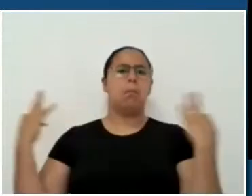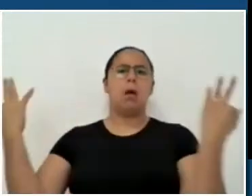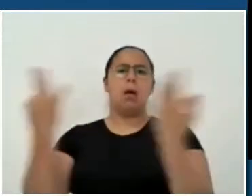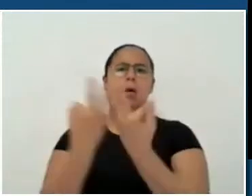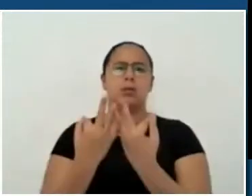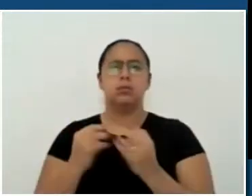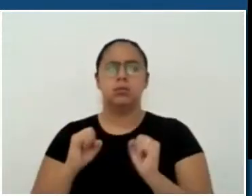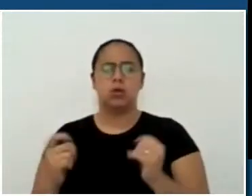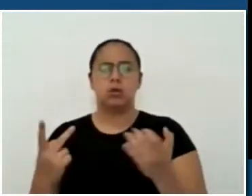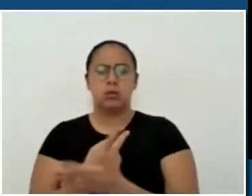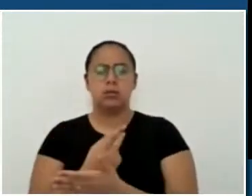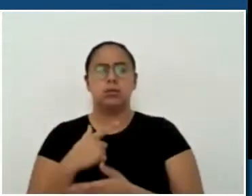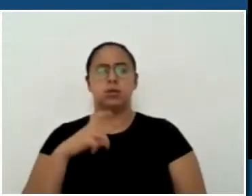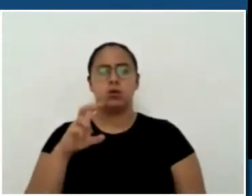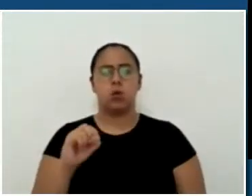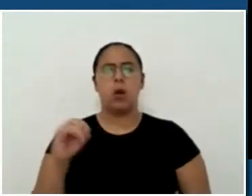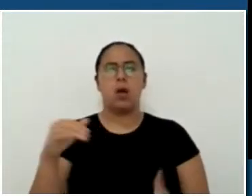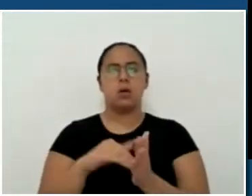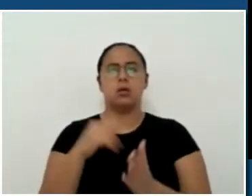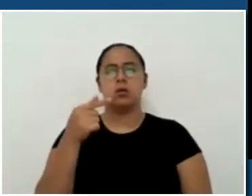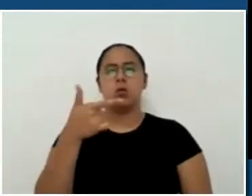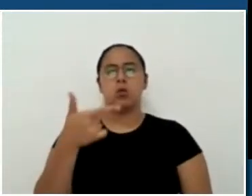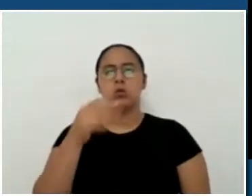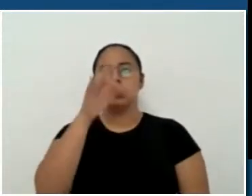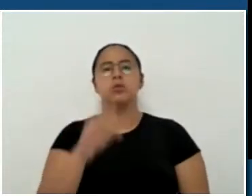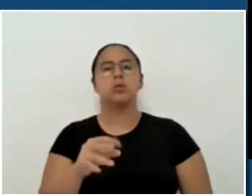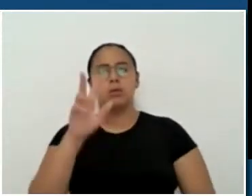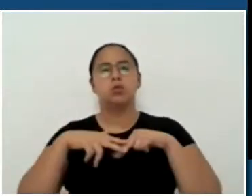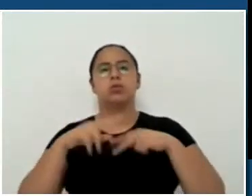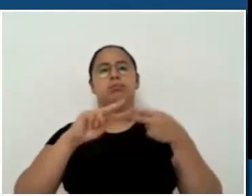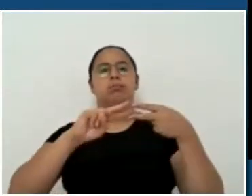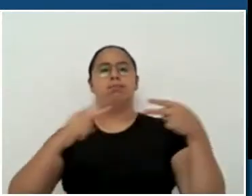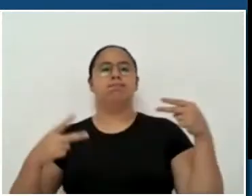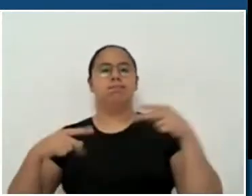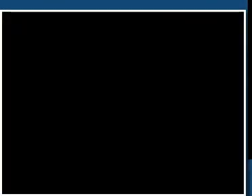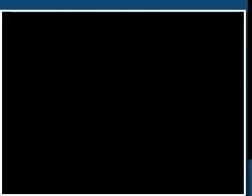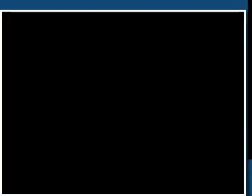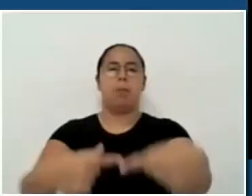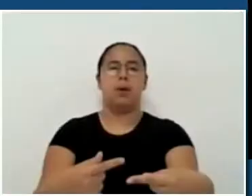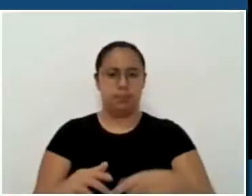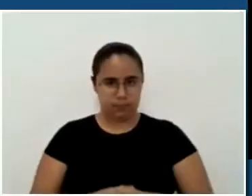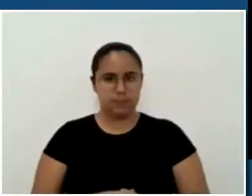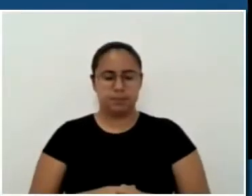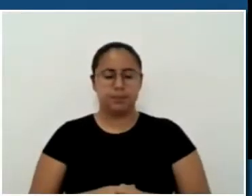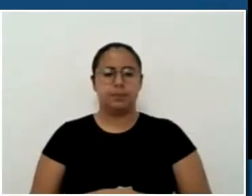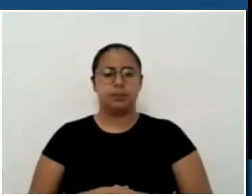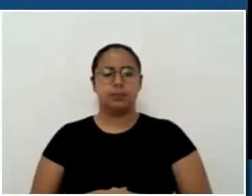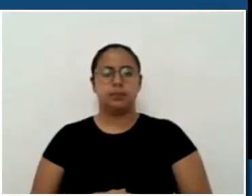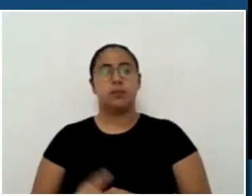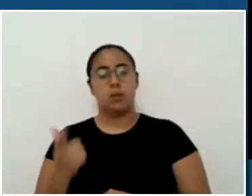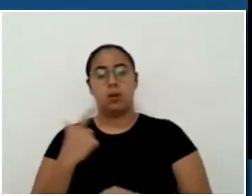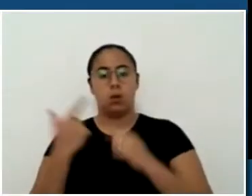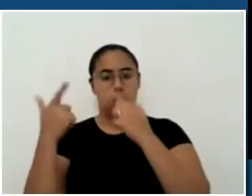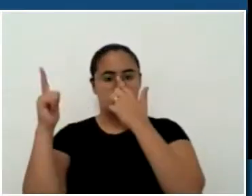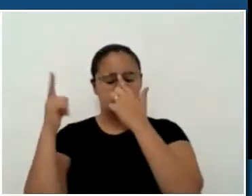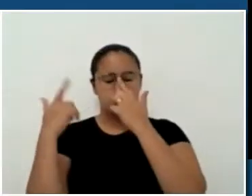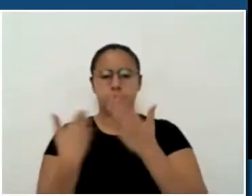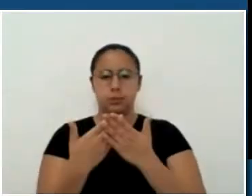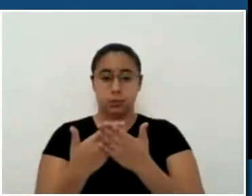50% a 72% dos casos, segundo esses autores. Aqui é um outro estudo que eles